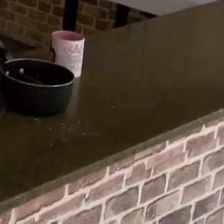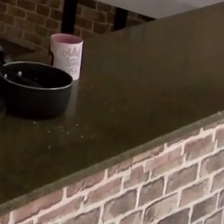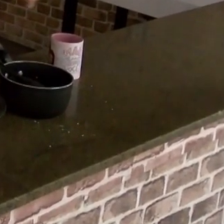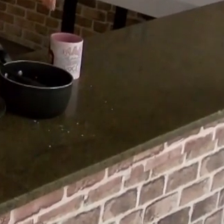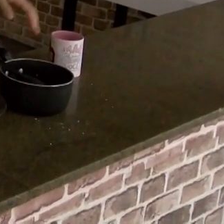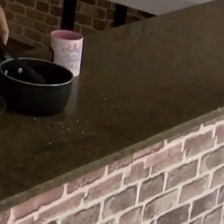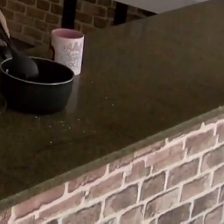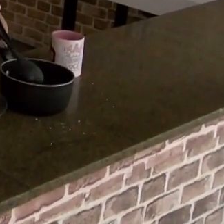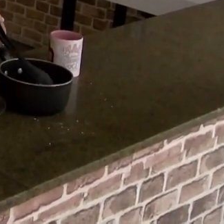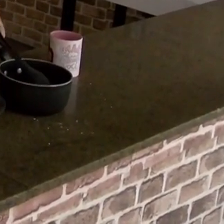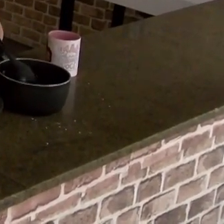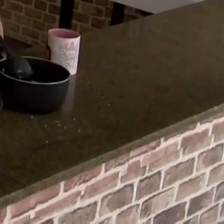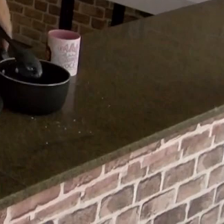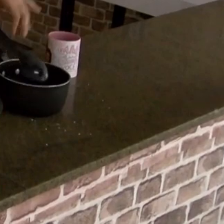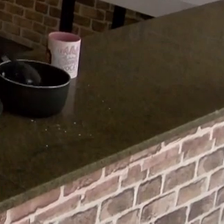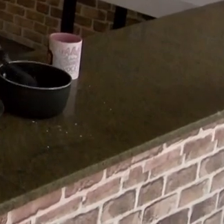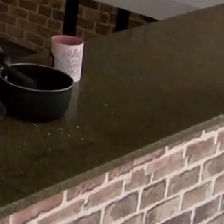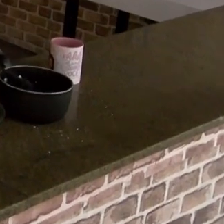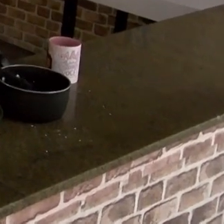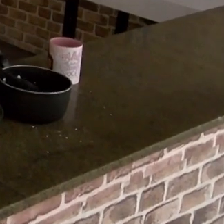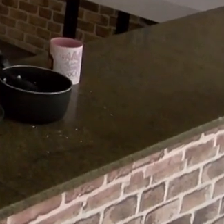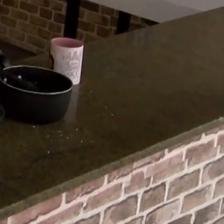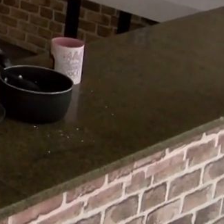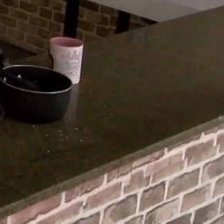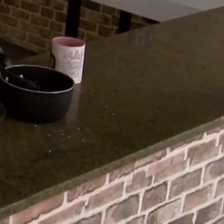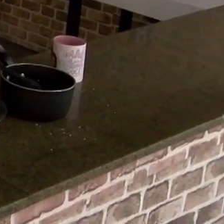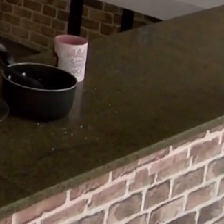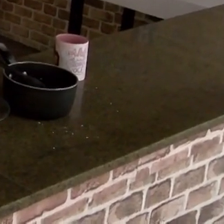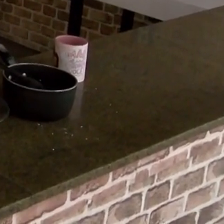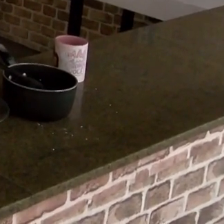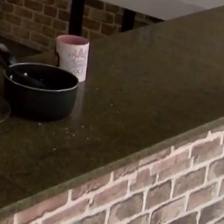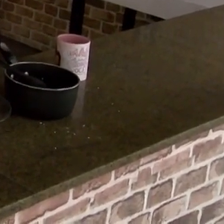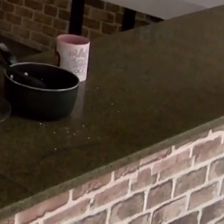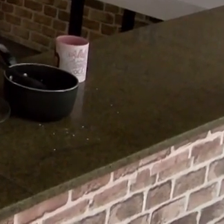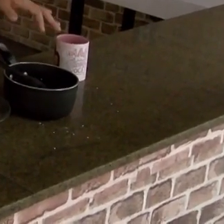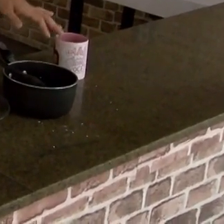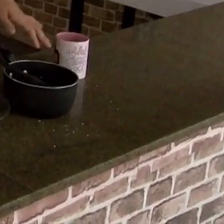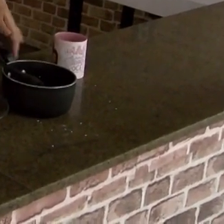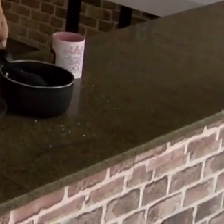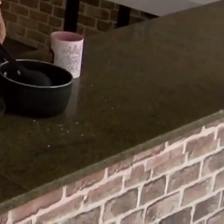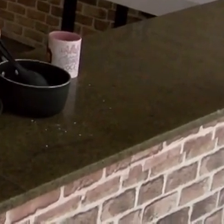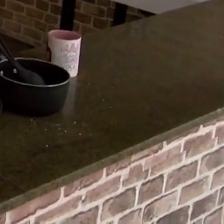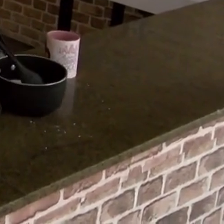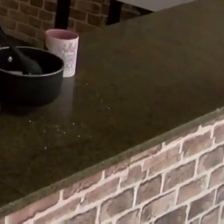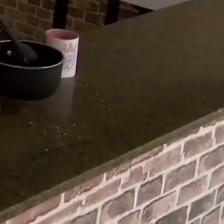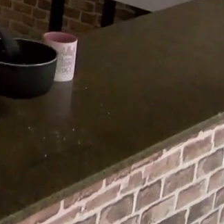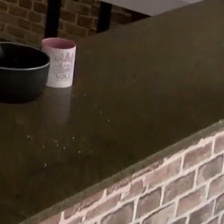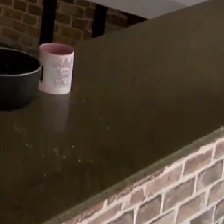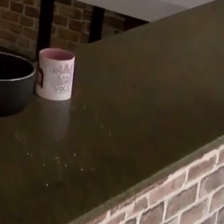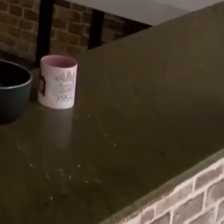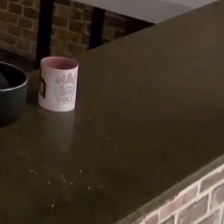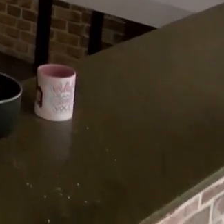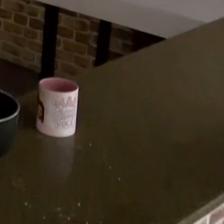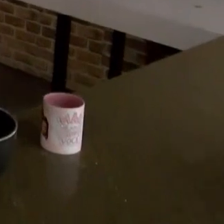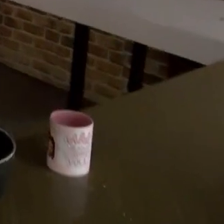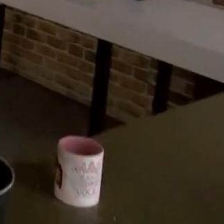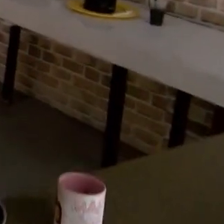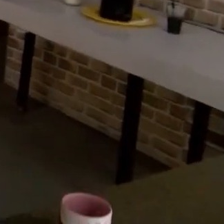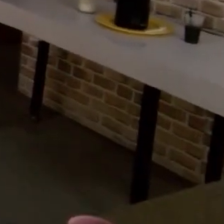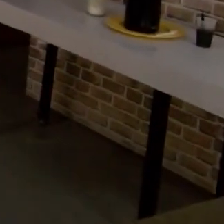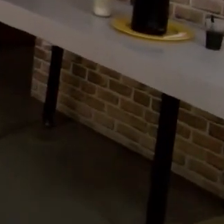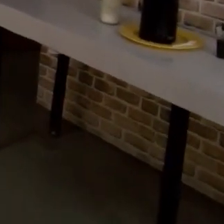um acidente. Uhum. Então, ó, a mamãe vai levar ao fogão, vai